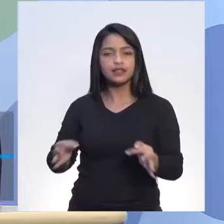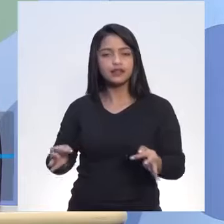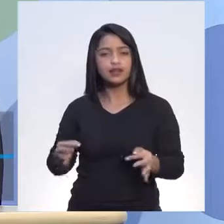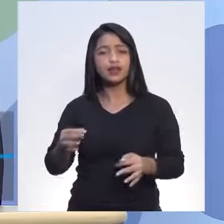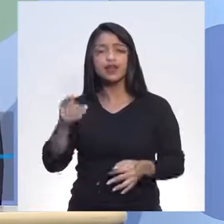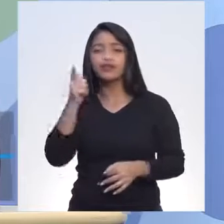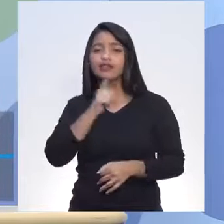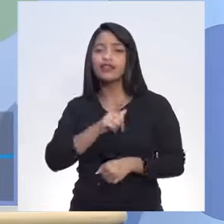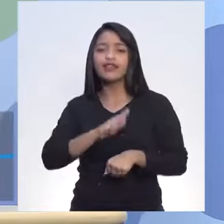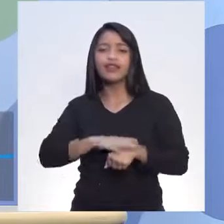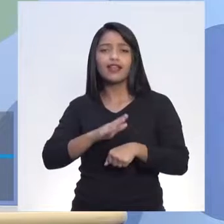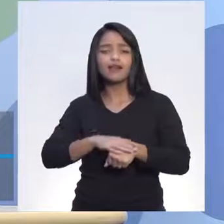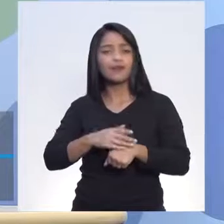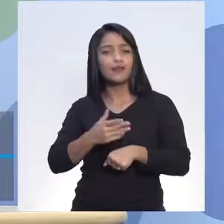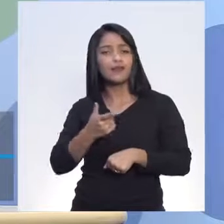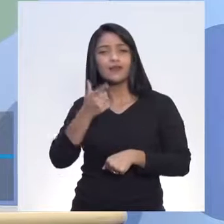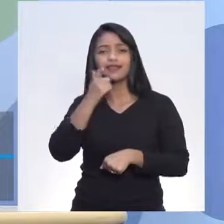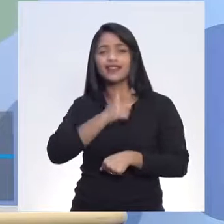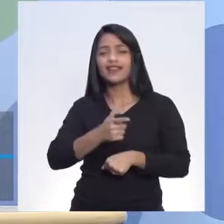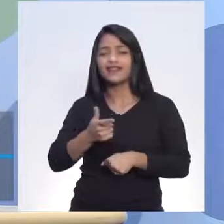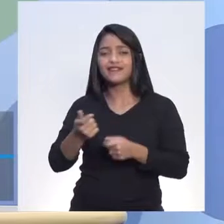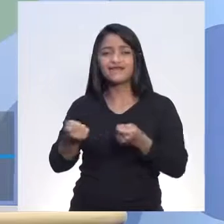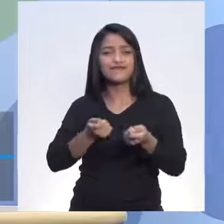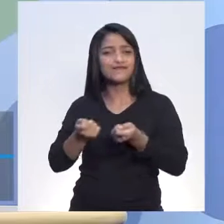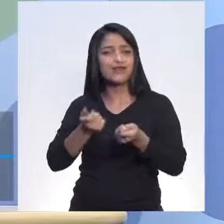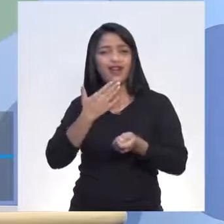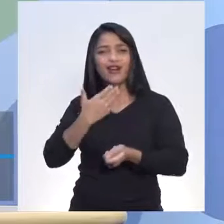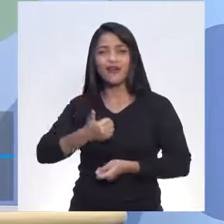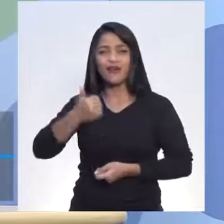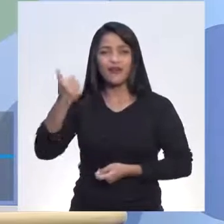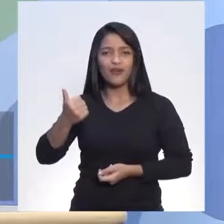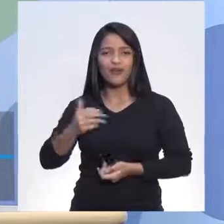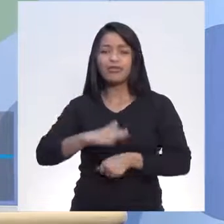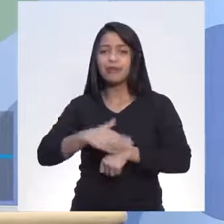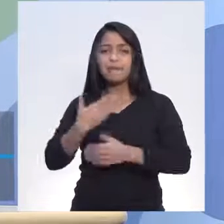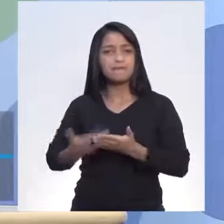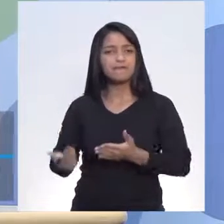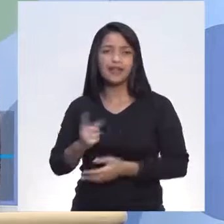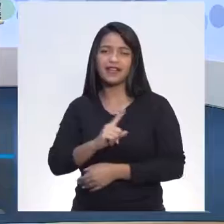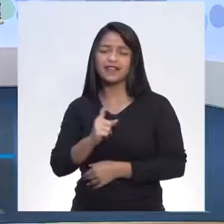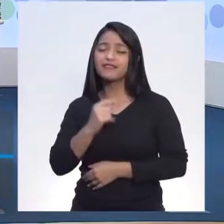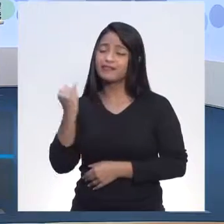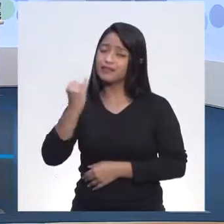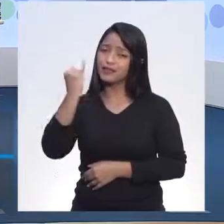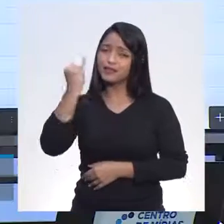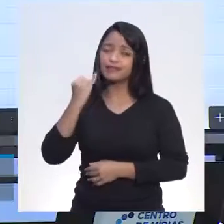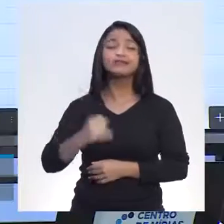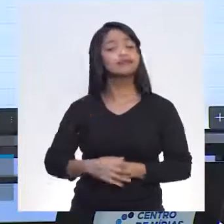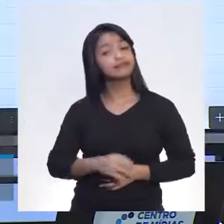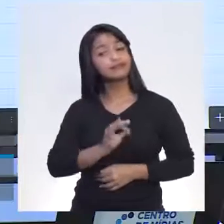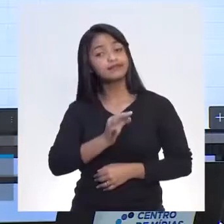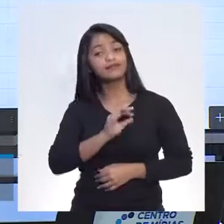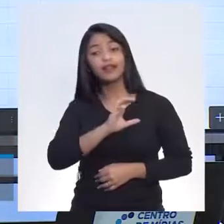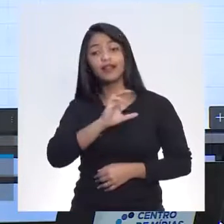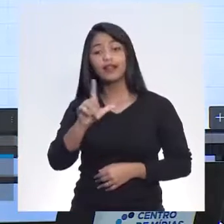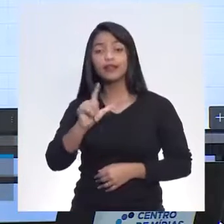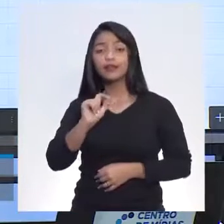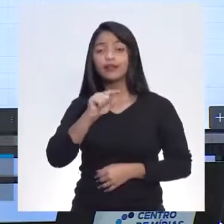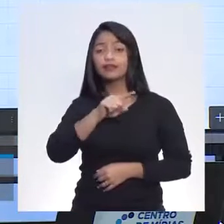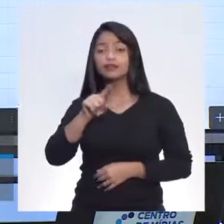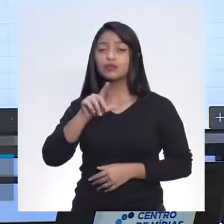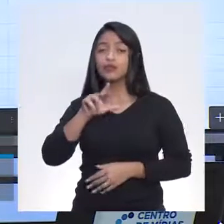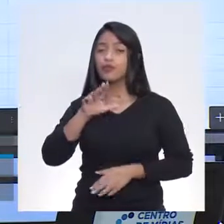ganha muito tempo. Né? Economiza tempo, né? E é importante. E, claro, tomem cuidado